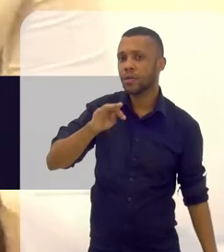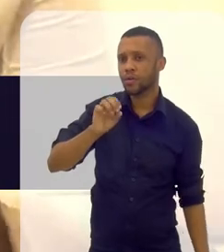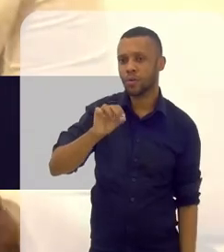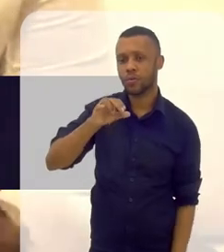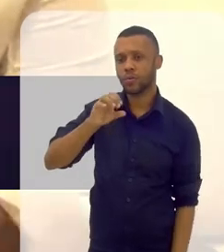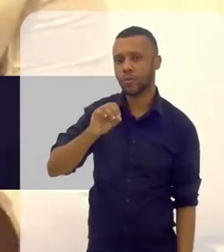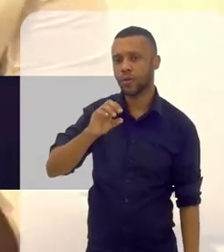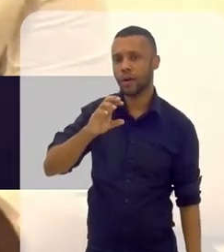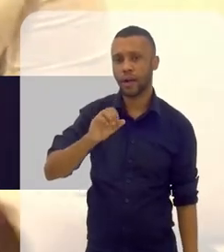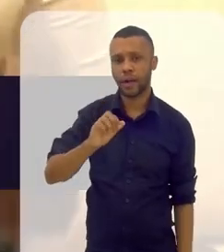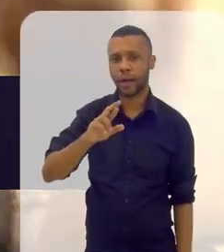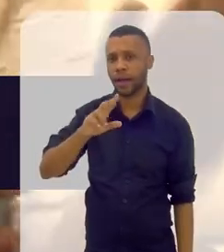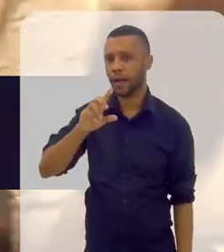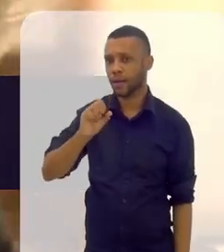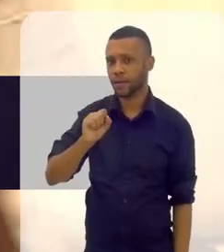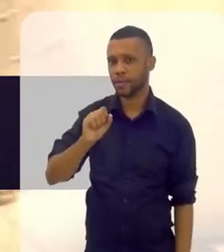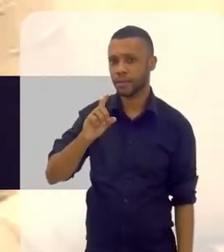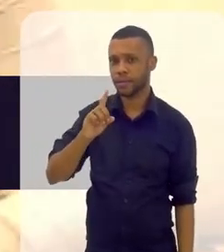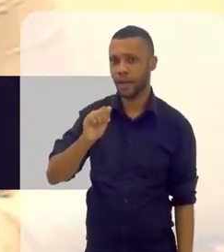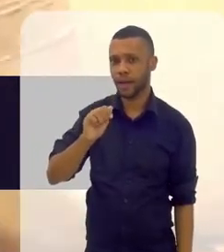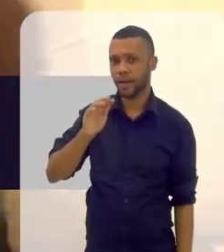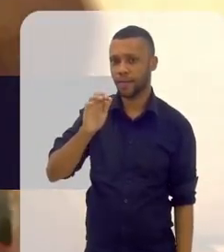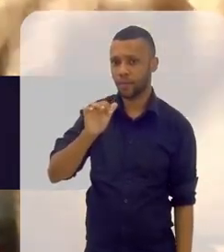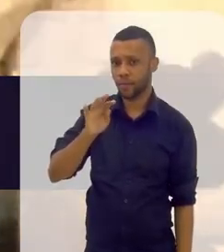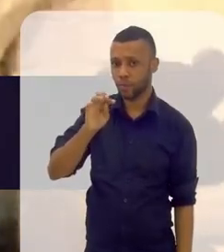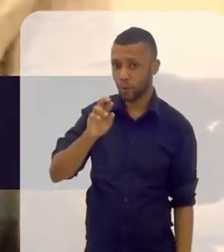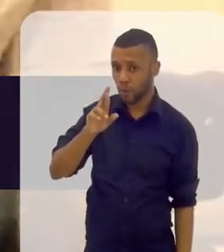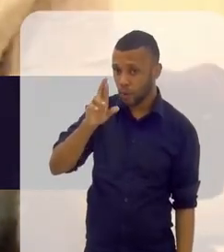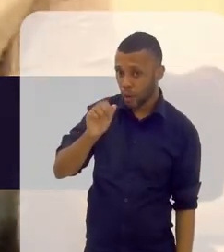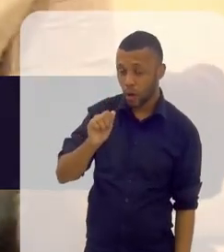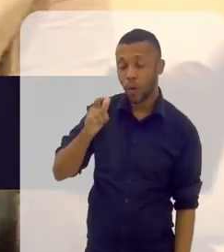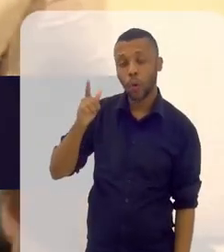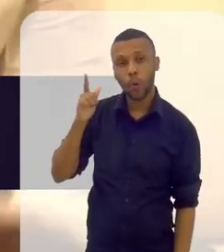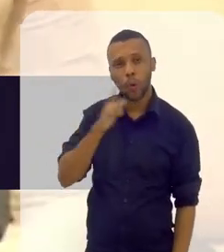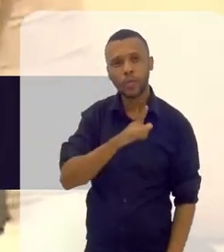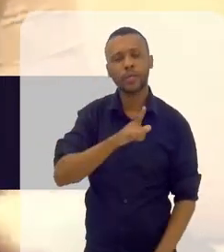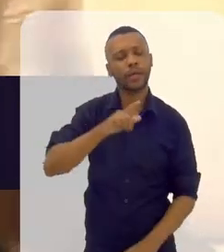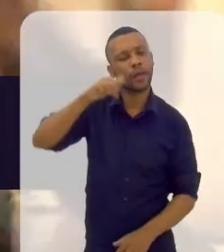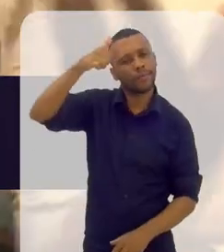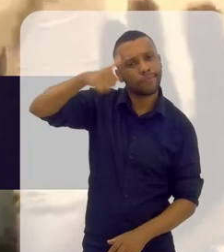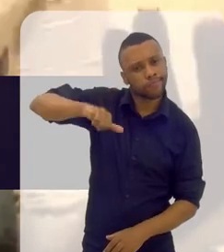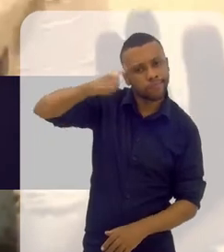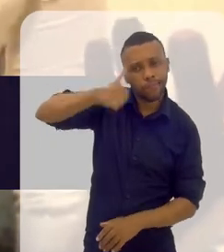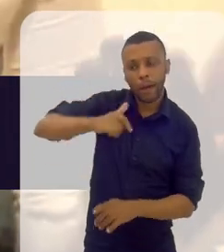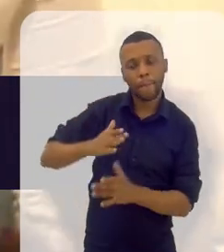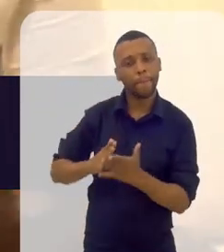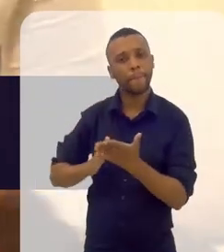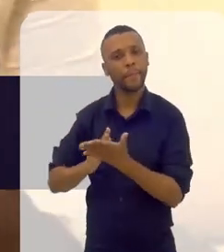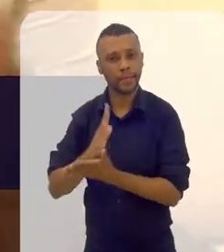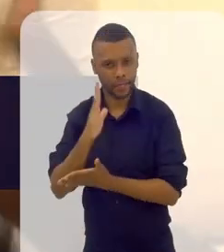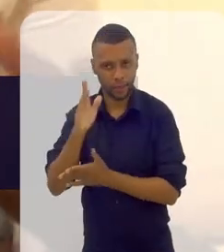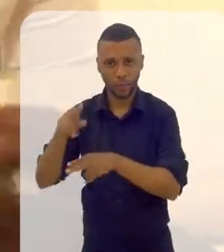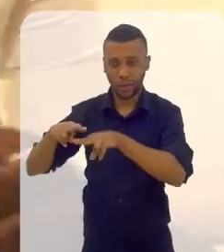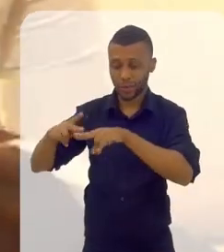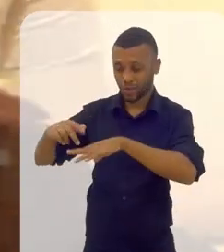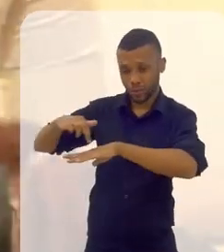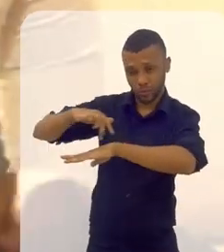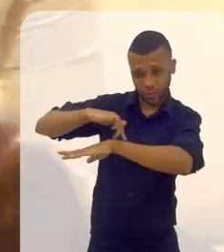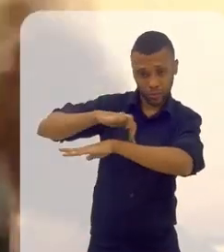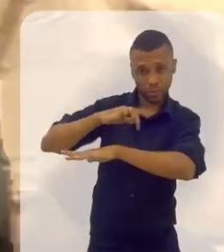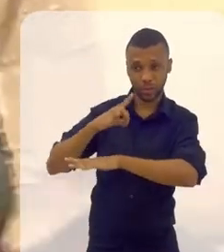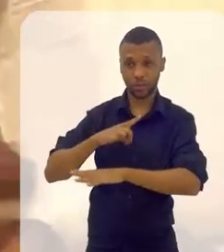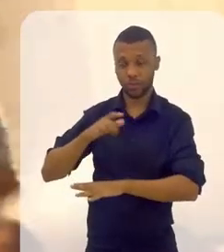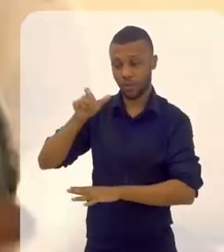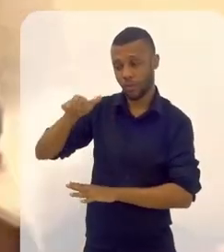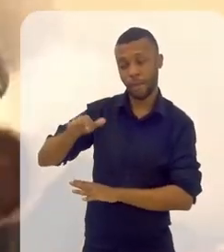engano. Filme esse que eu consegui o teste por causa de um desfile da Panterinha. Na época, um produtor foi